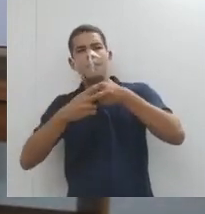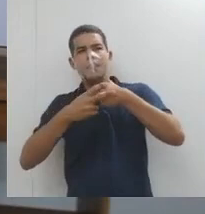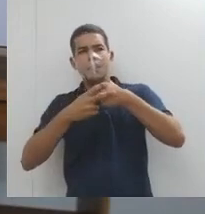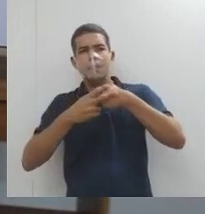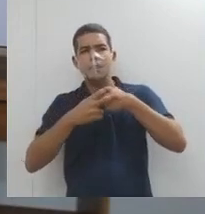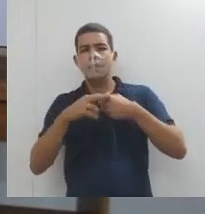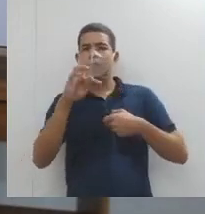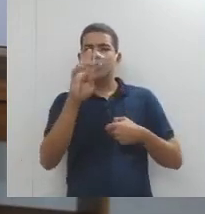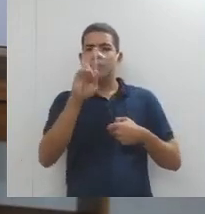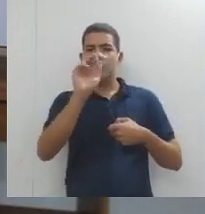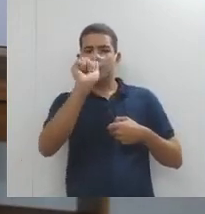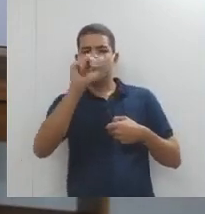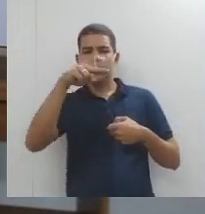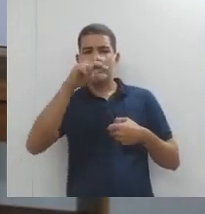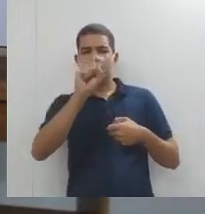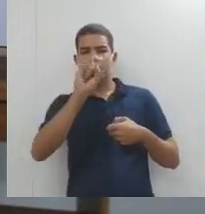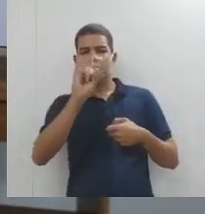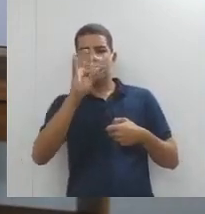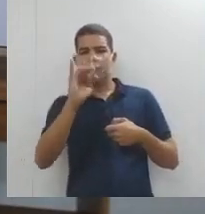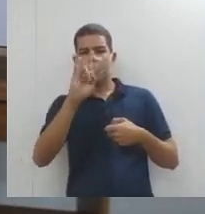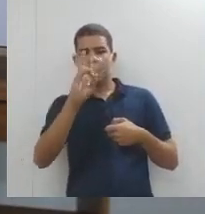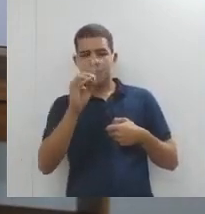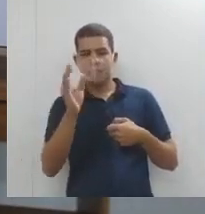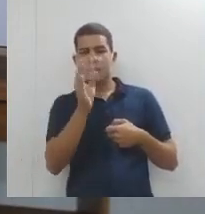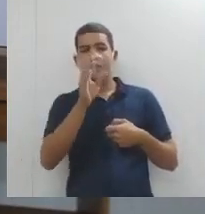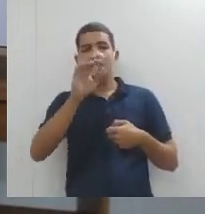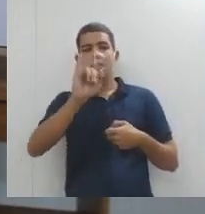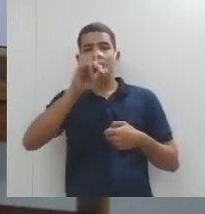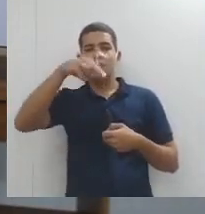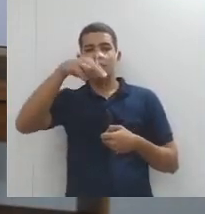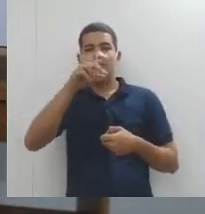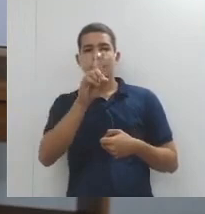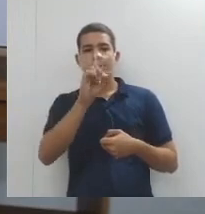verbo transitivo indireto.